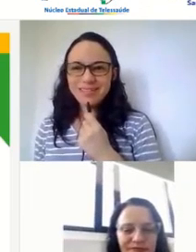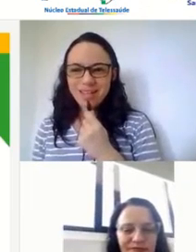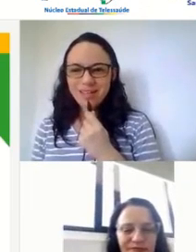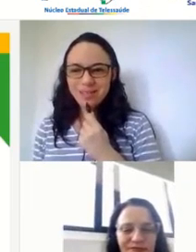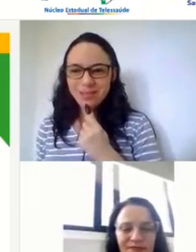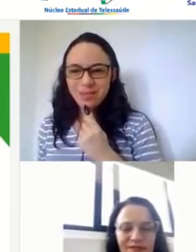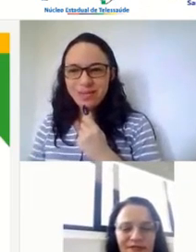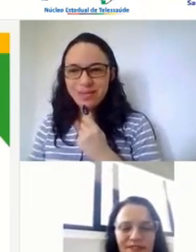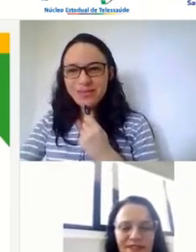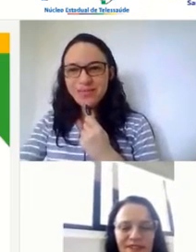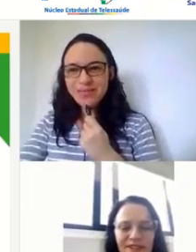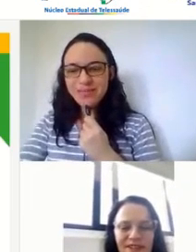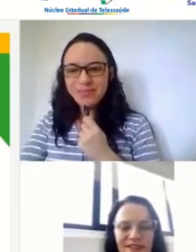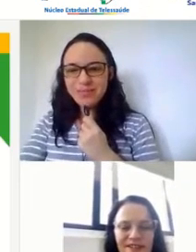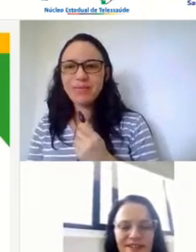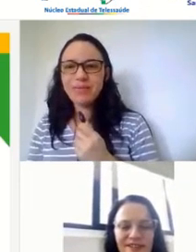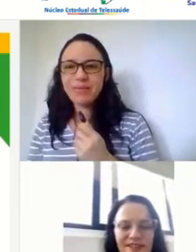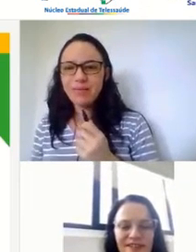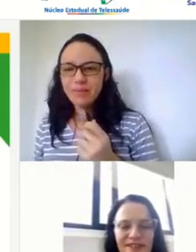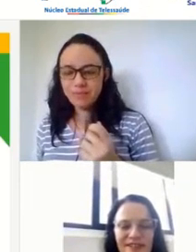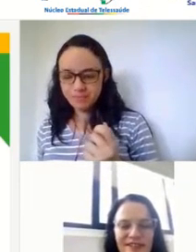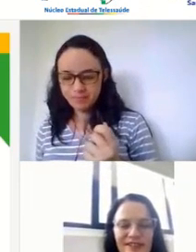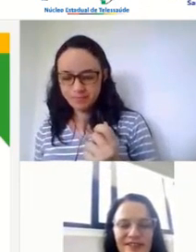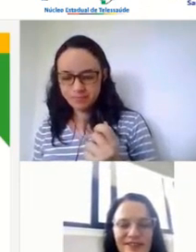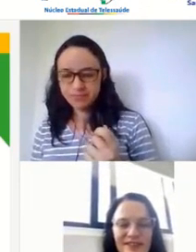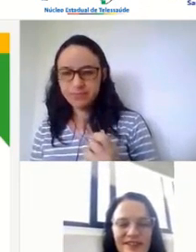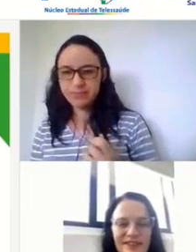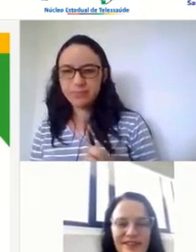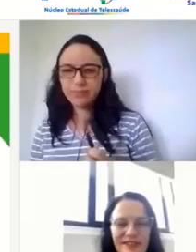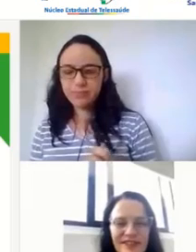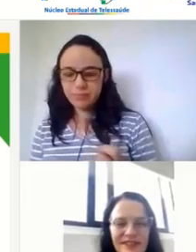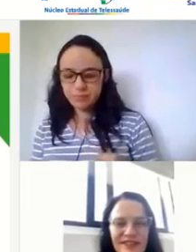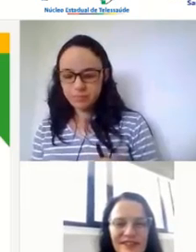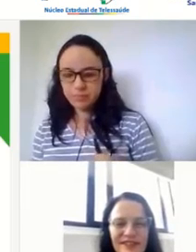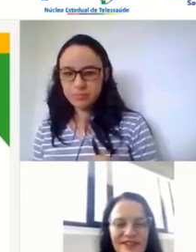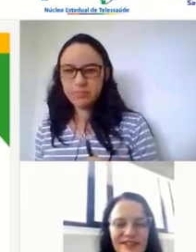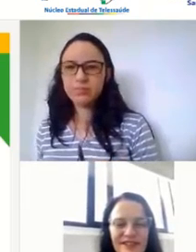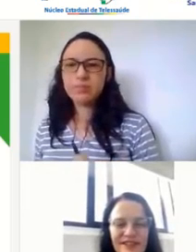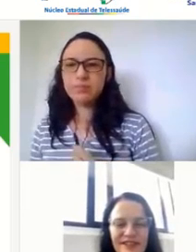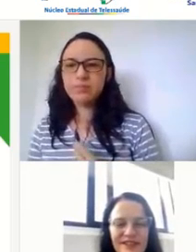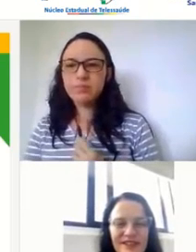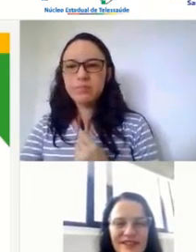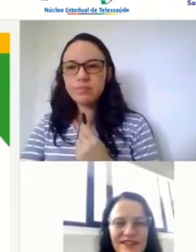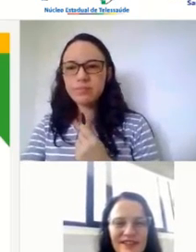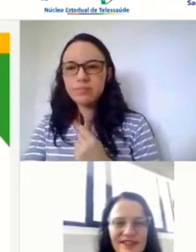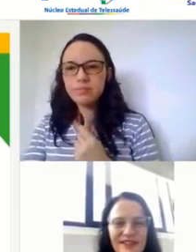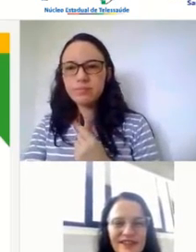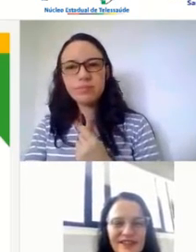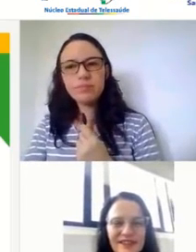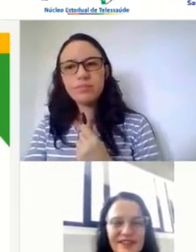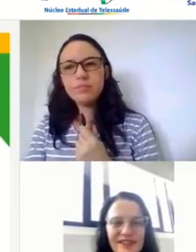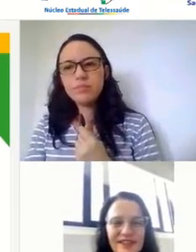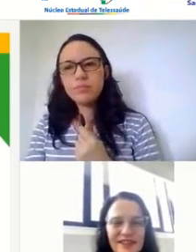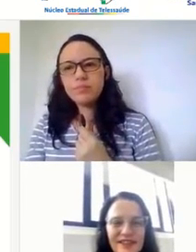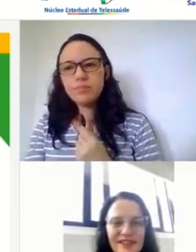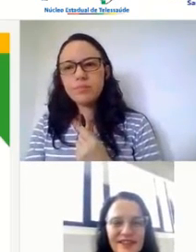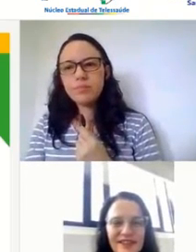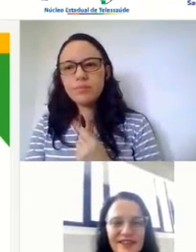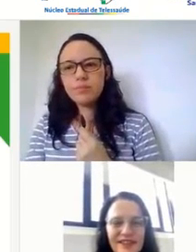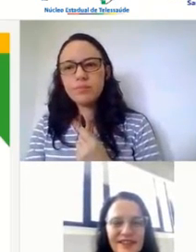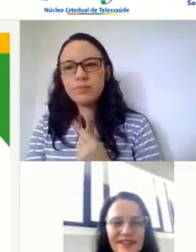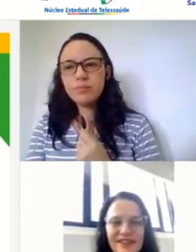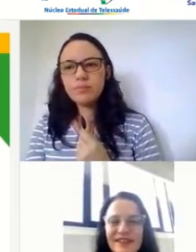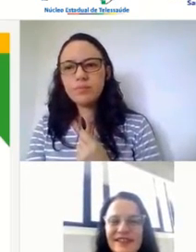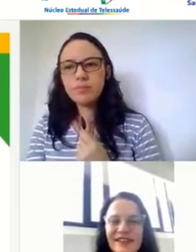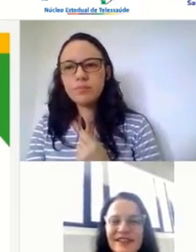eu acho que é o próximo da é tão e quem quiser falar vai me avisando